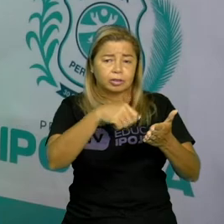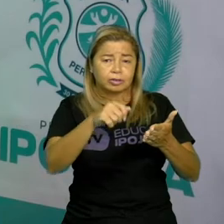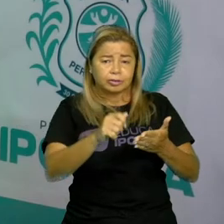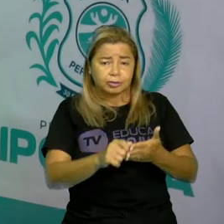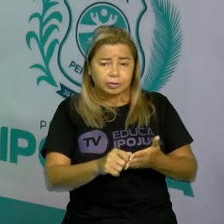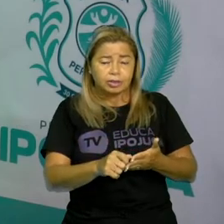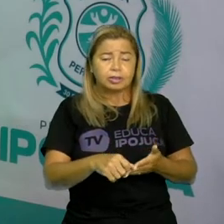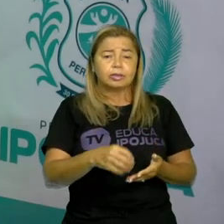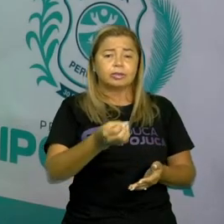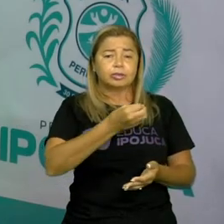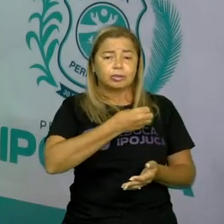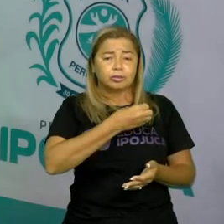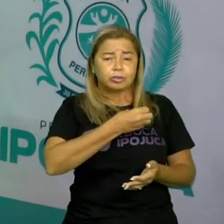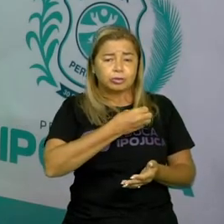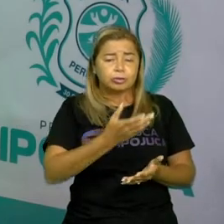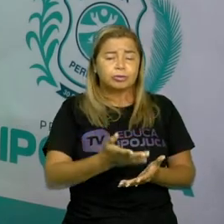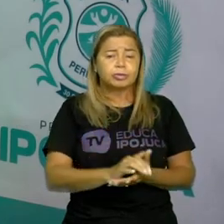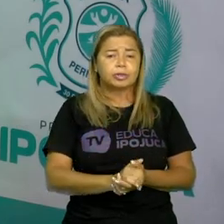Depois você vai fazer o quê?